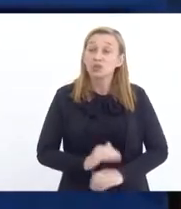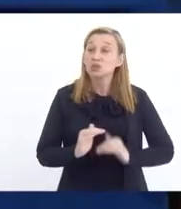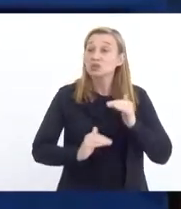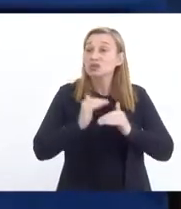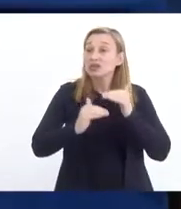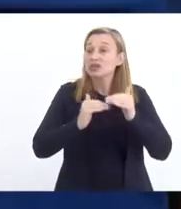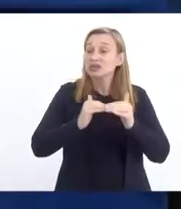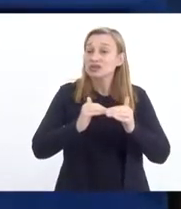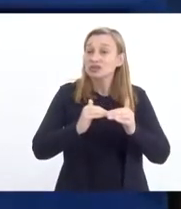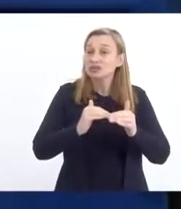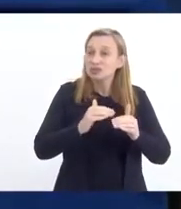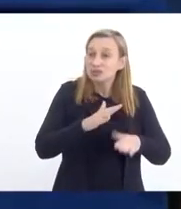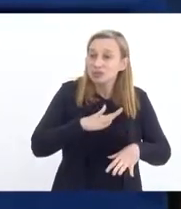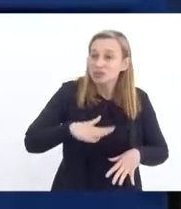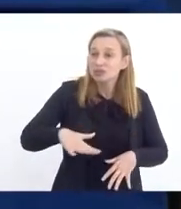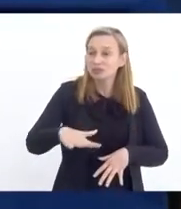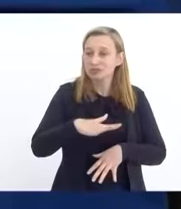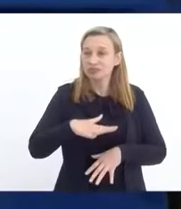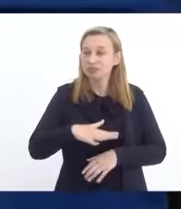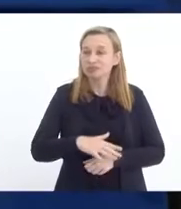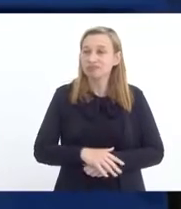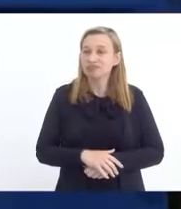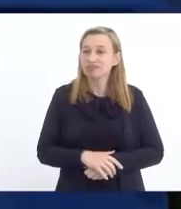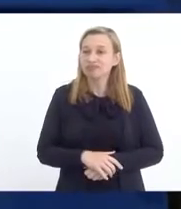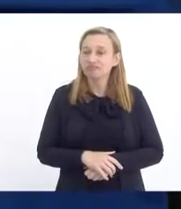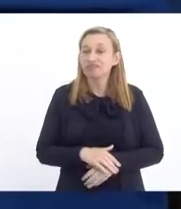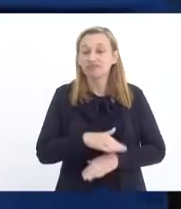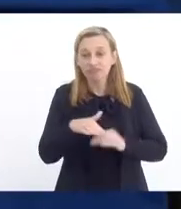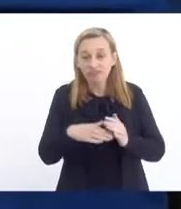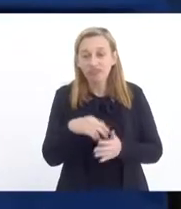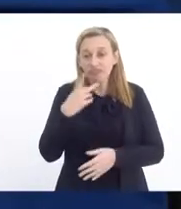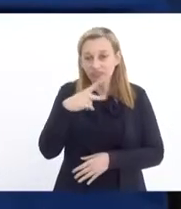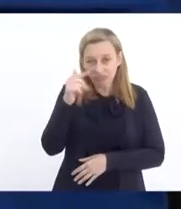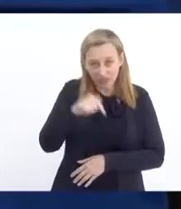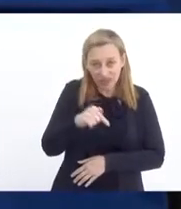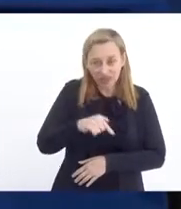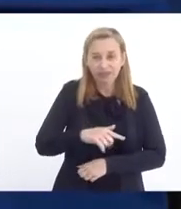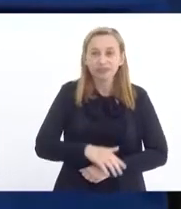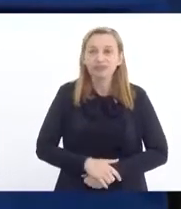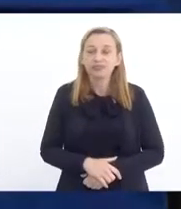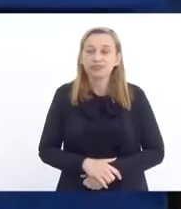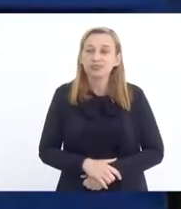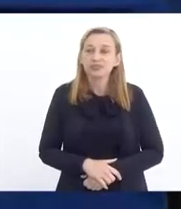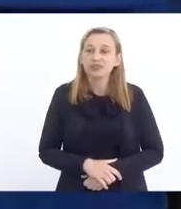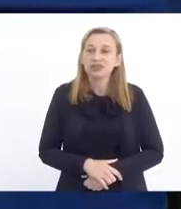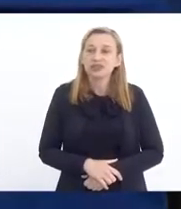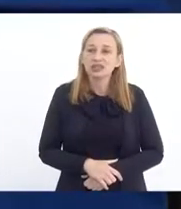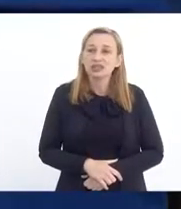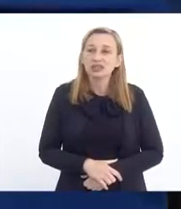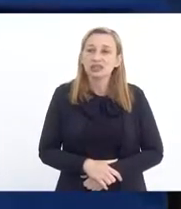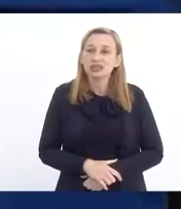desenvolvimento regional, a qual todos falaram aqui, né, já mencionaram,